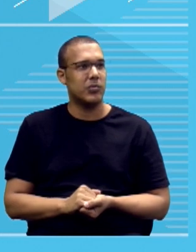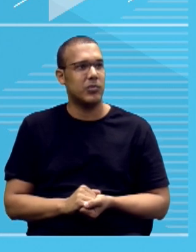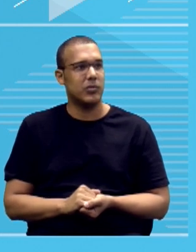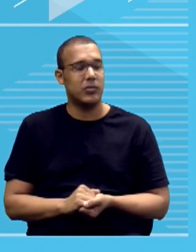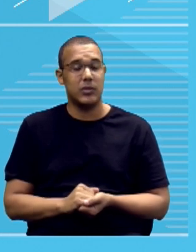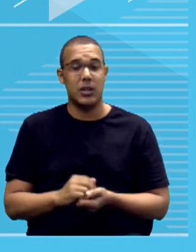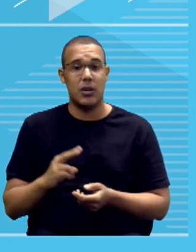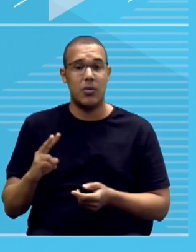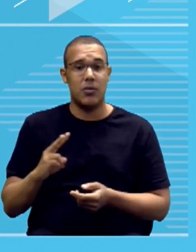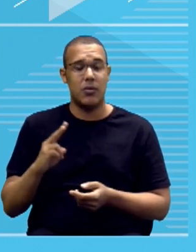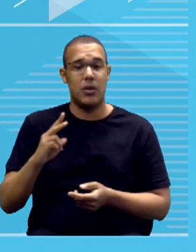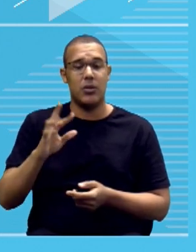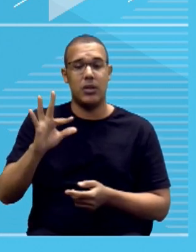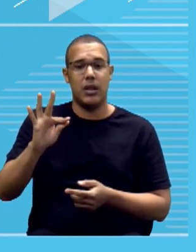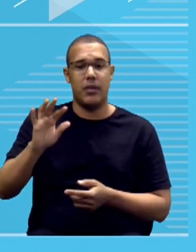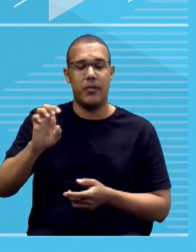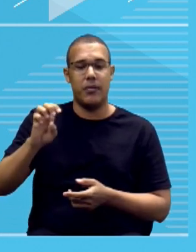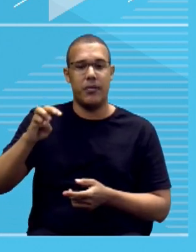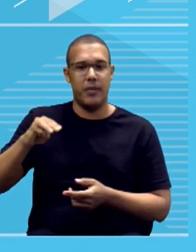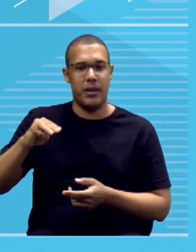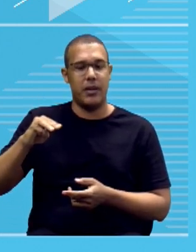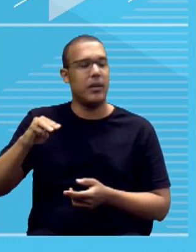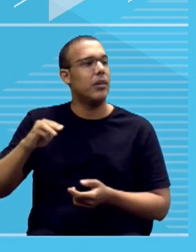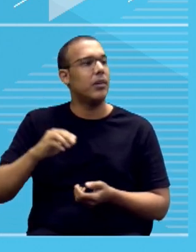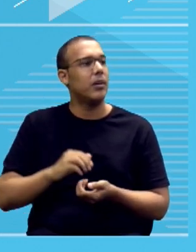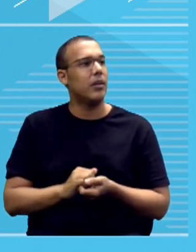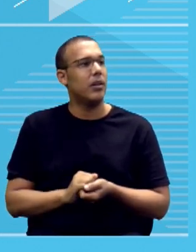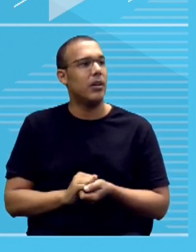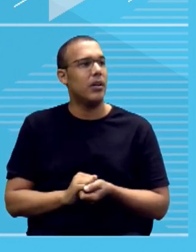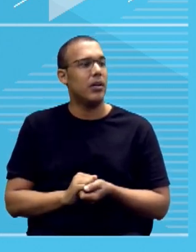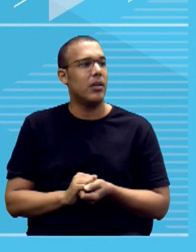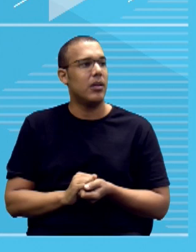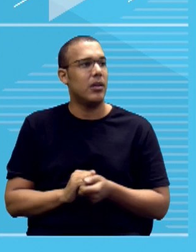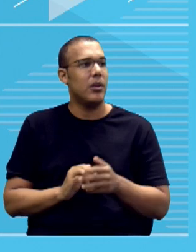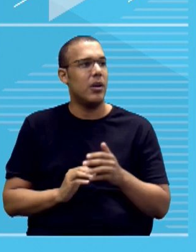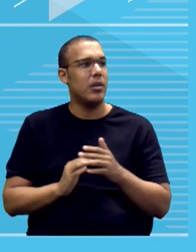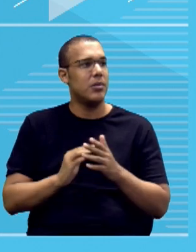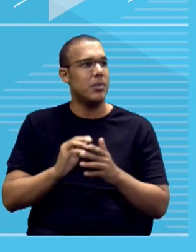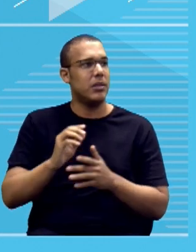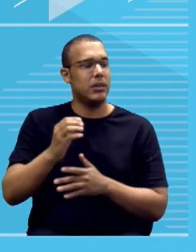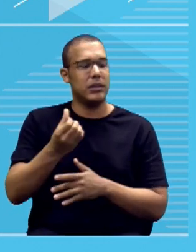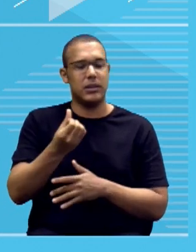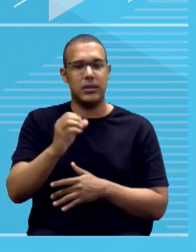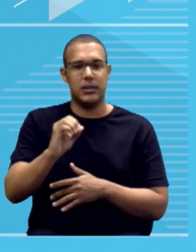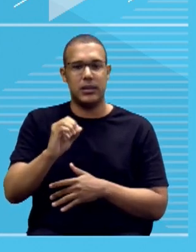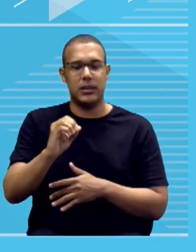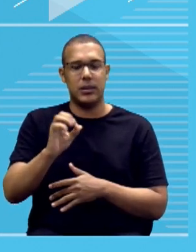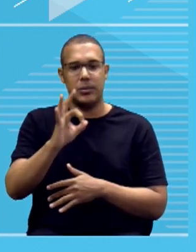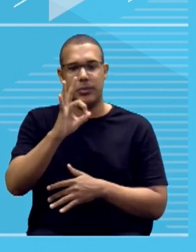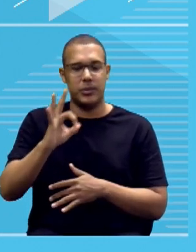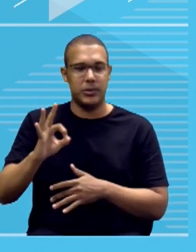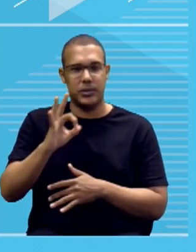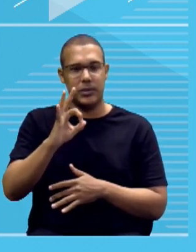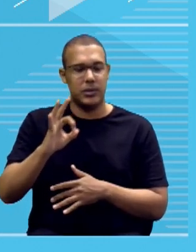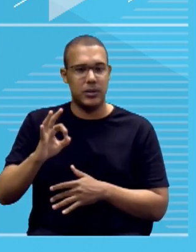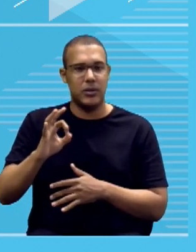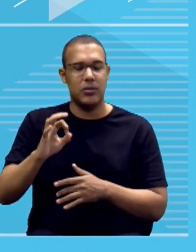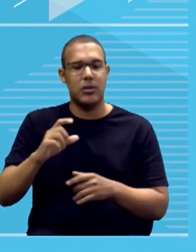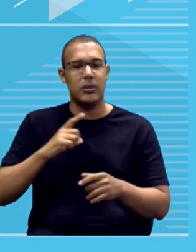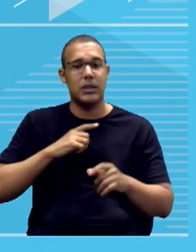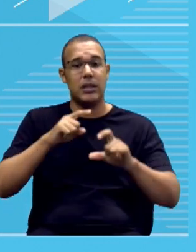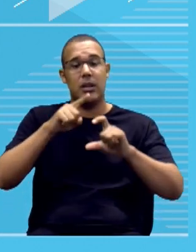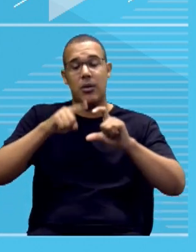Aqui é o valor da FEM. E um rendimento de 60%, que é o valor do rendimento, quando percorrido por uma corrente